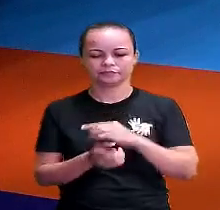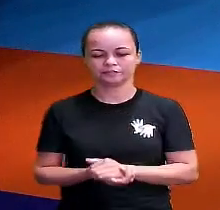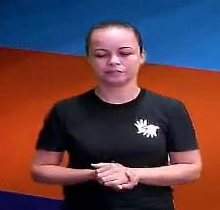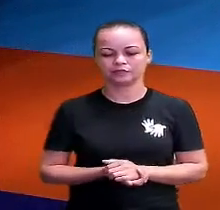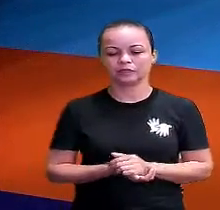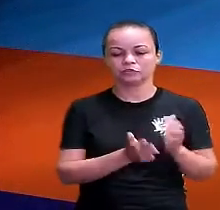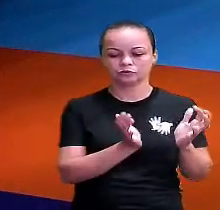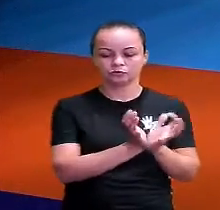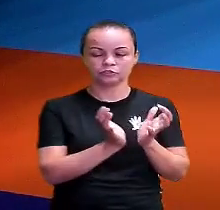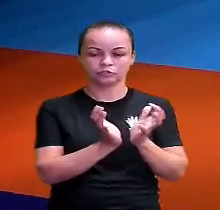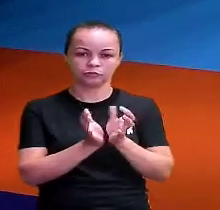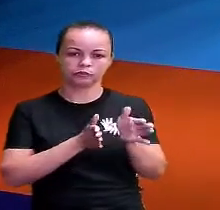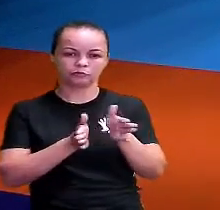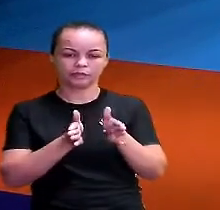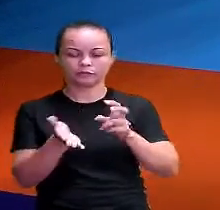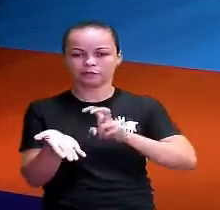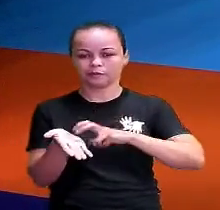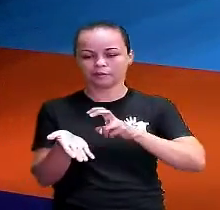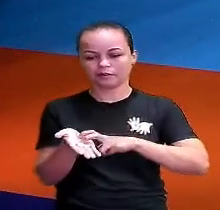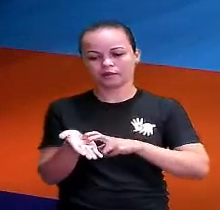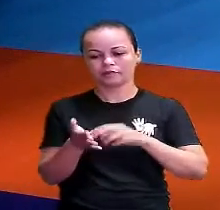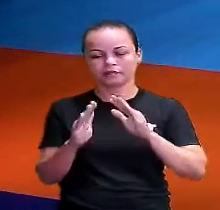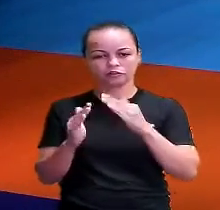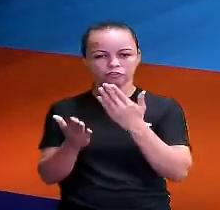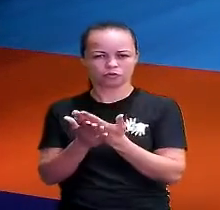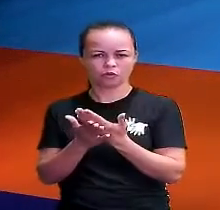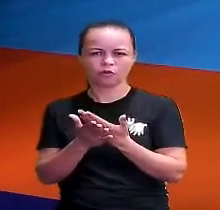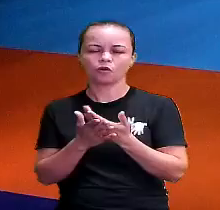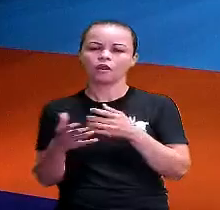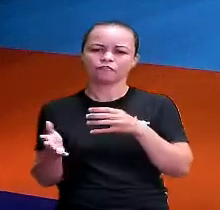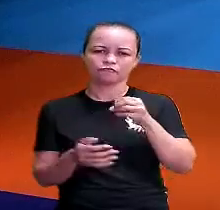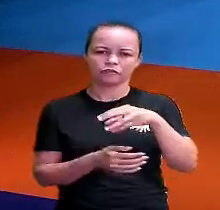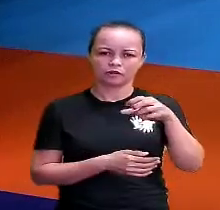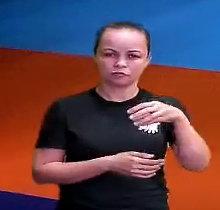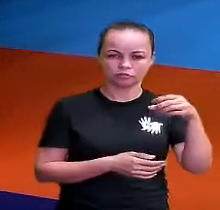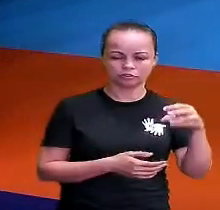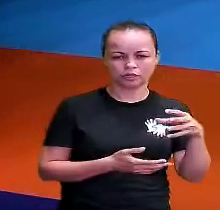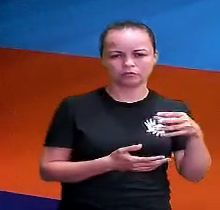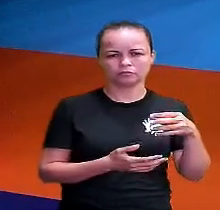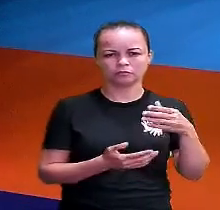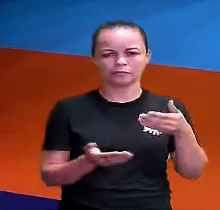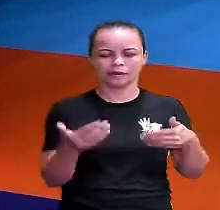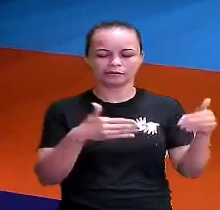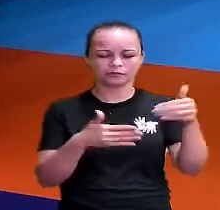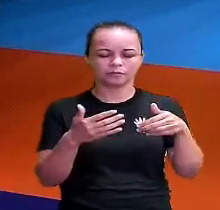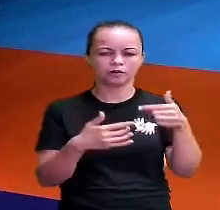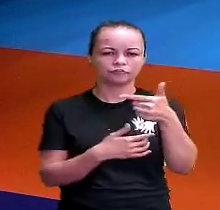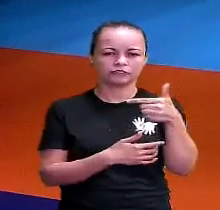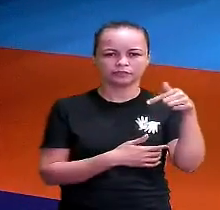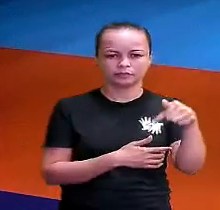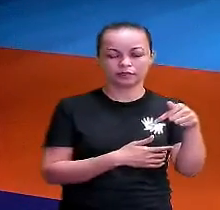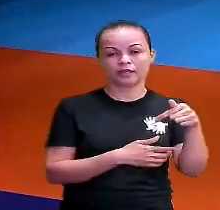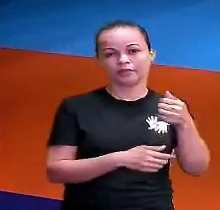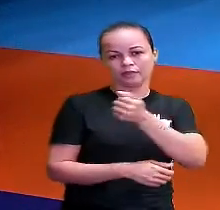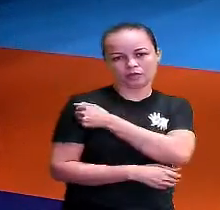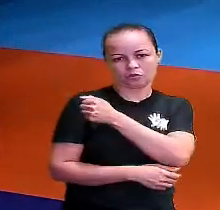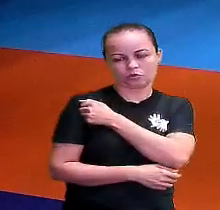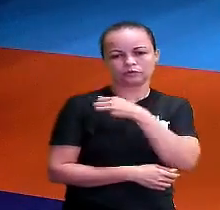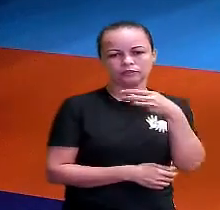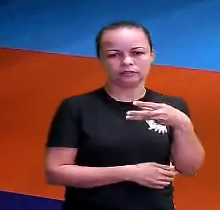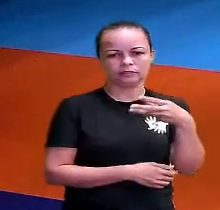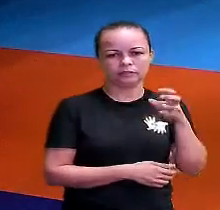período da manhã de uma escola fizeram uma excursão. Participaram 27 alunos de uma turma e 35